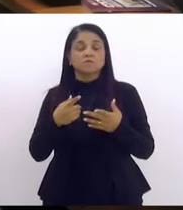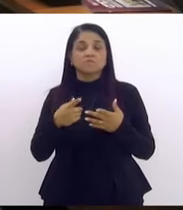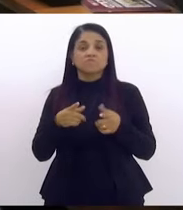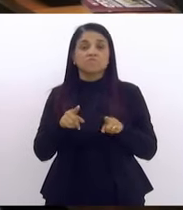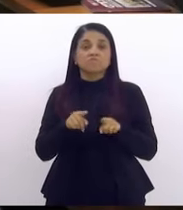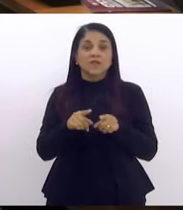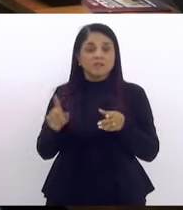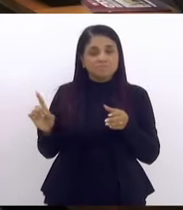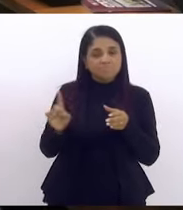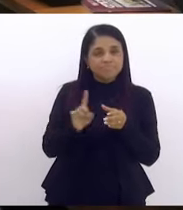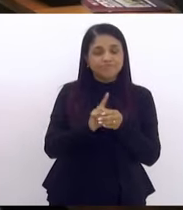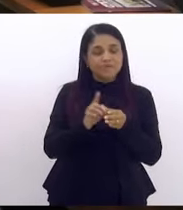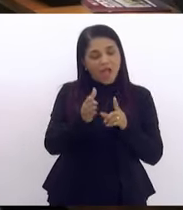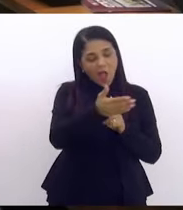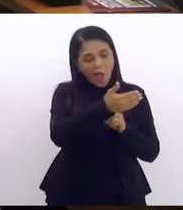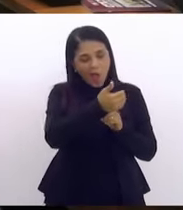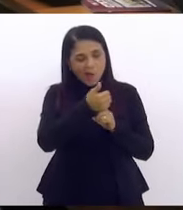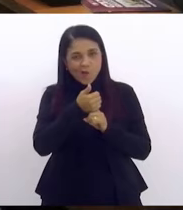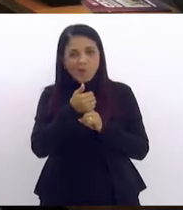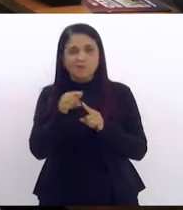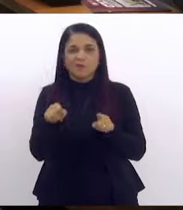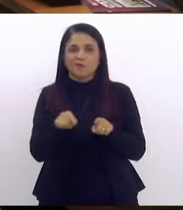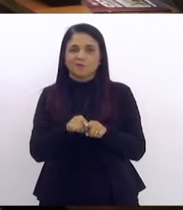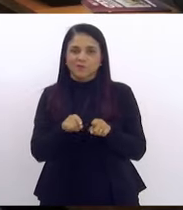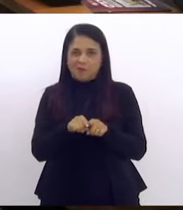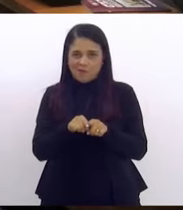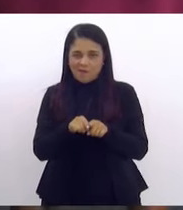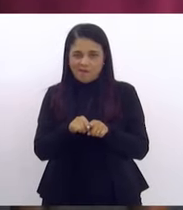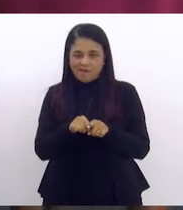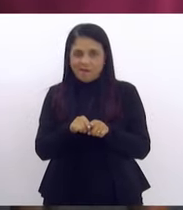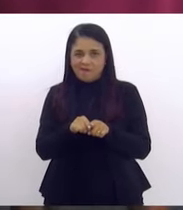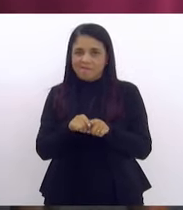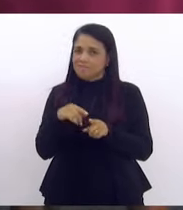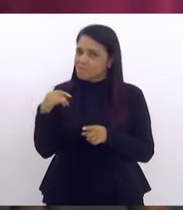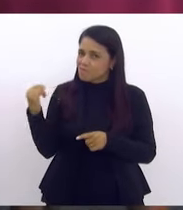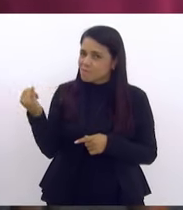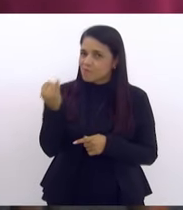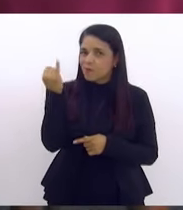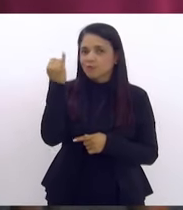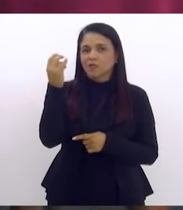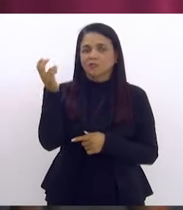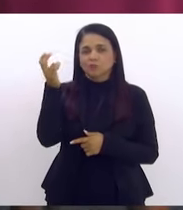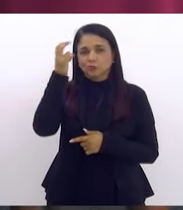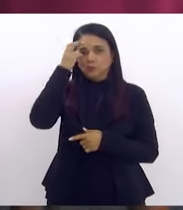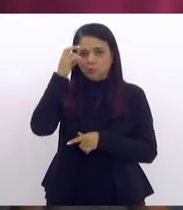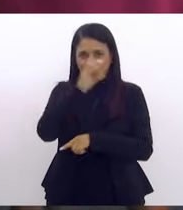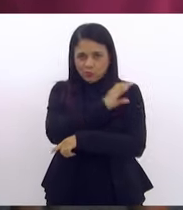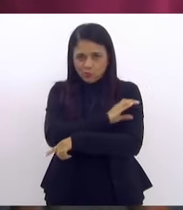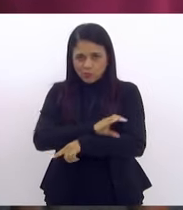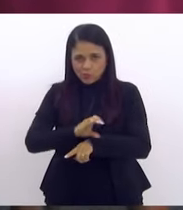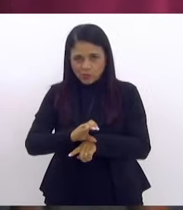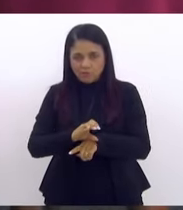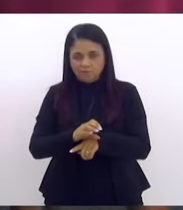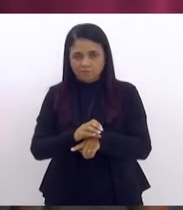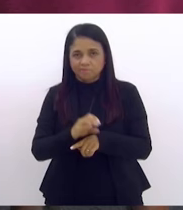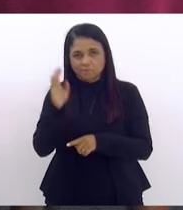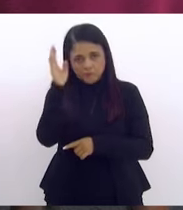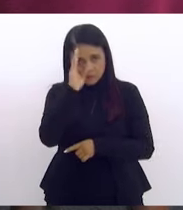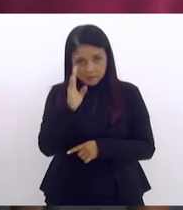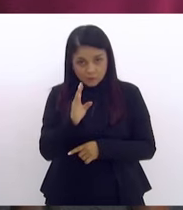uma questão de acolhimento, além da reprodução de um fato importante da nossa cultura. Então, há